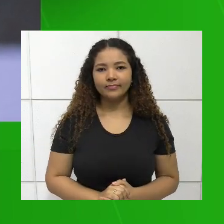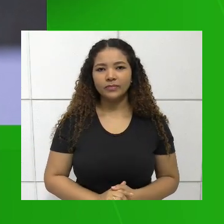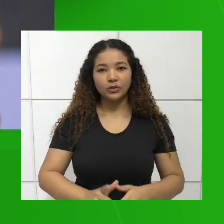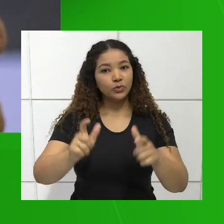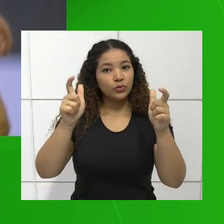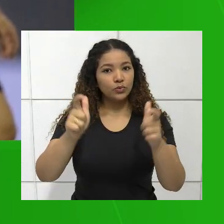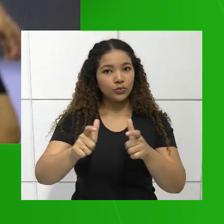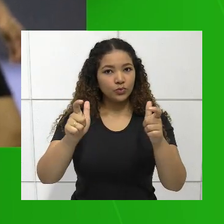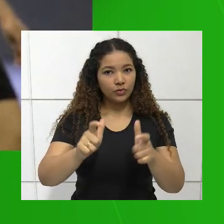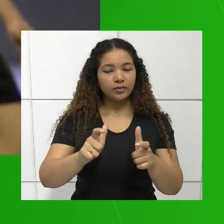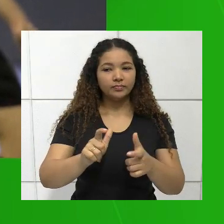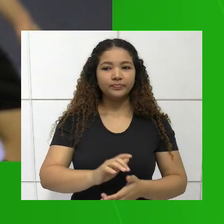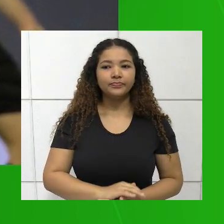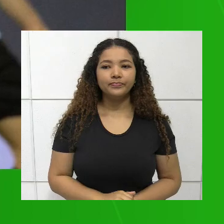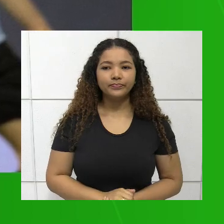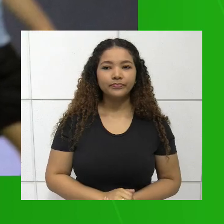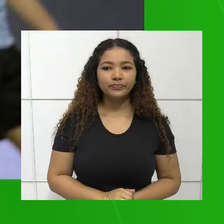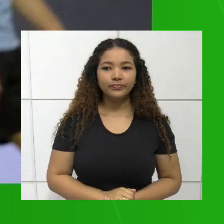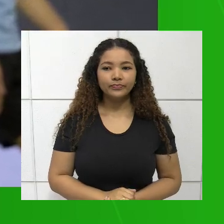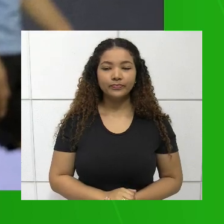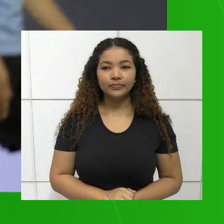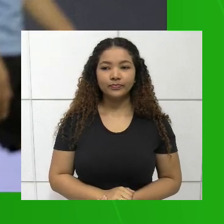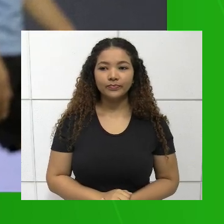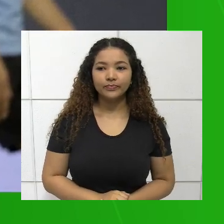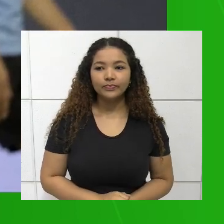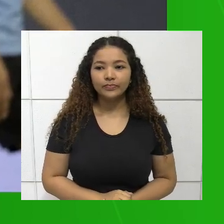em Montevideo.